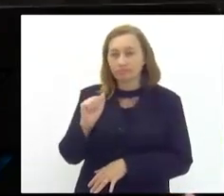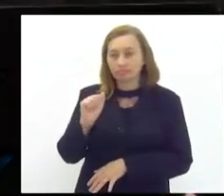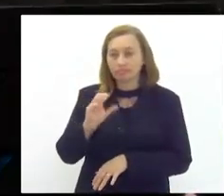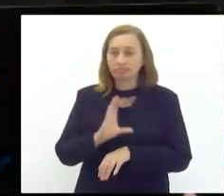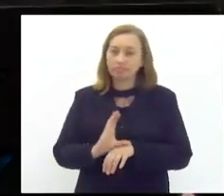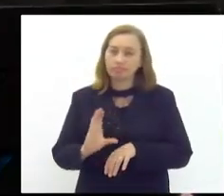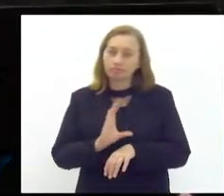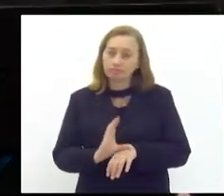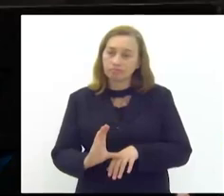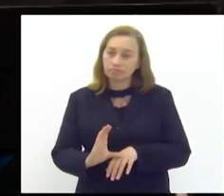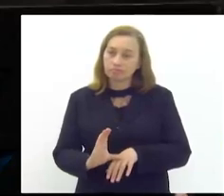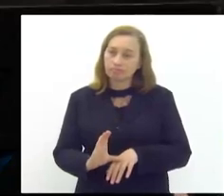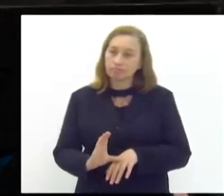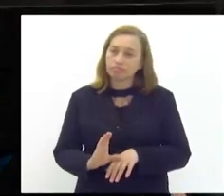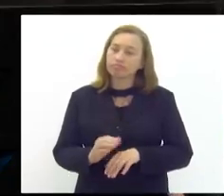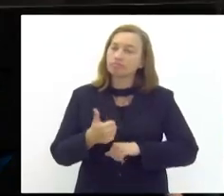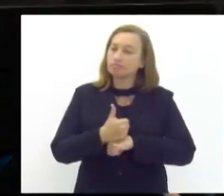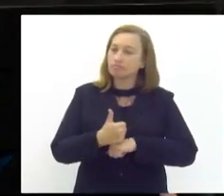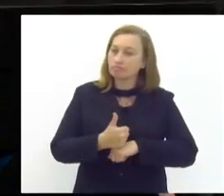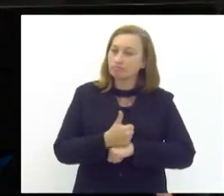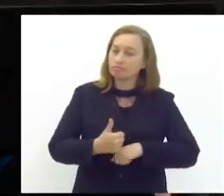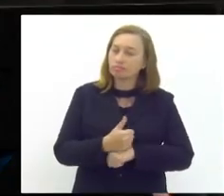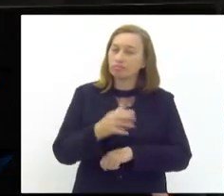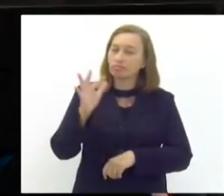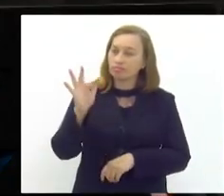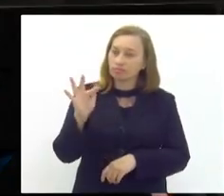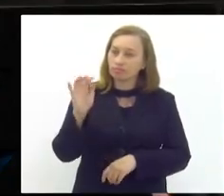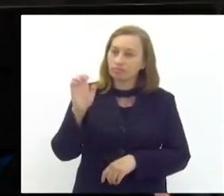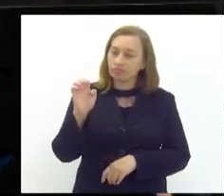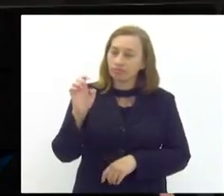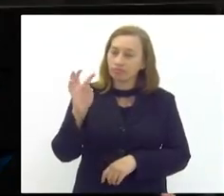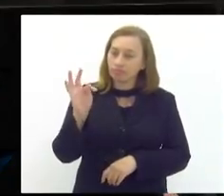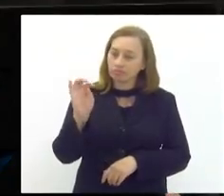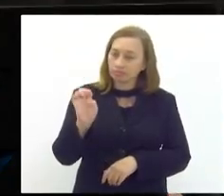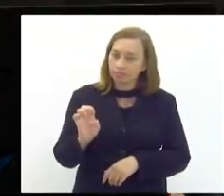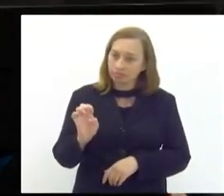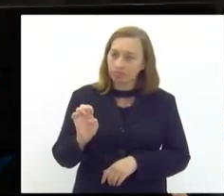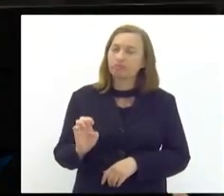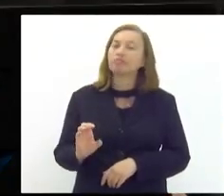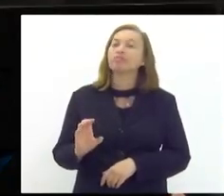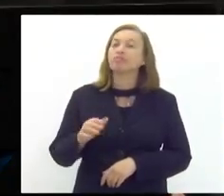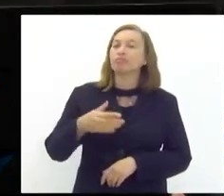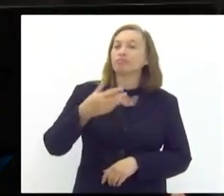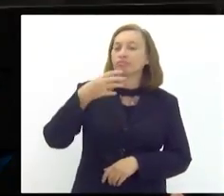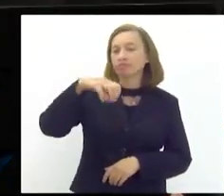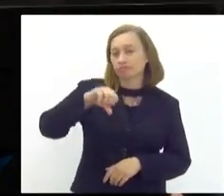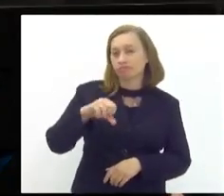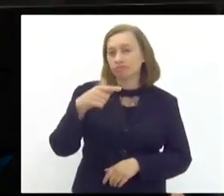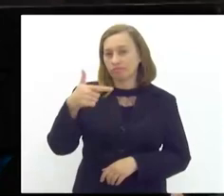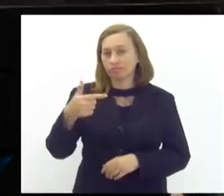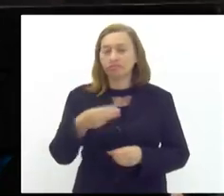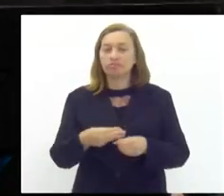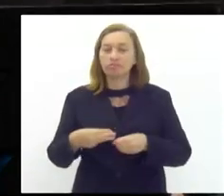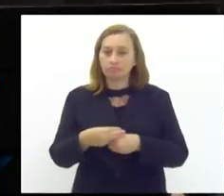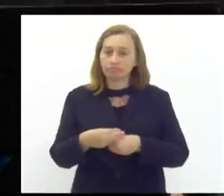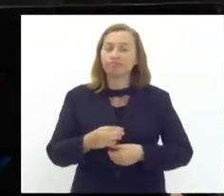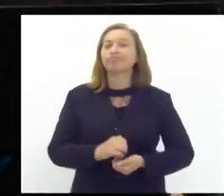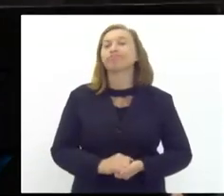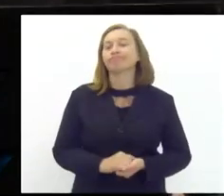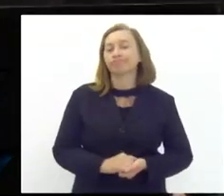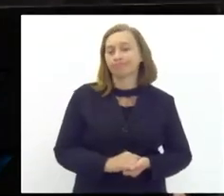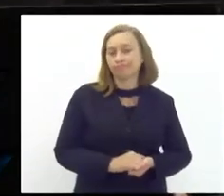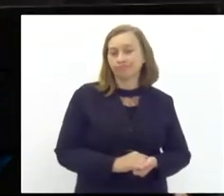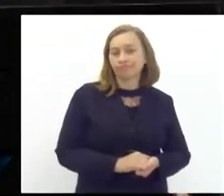cursos profissionalizantes nas faetecs das dos 92 municípios das suas 92